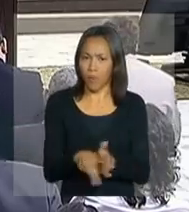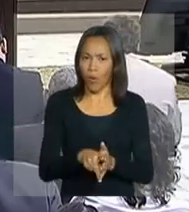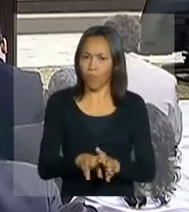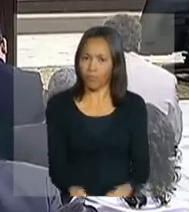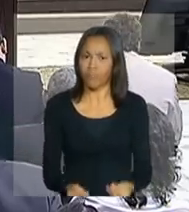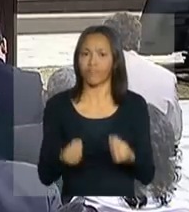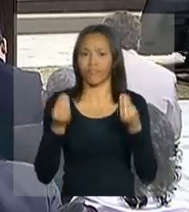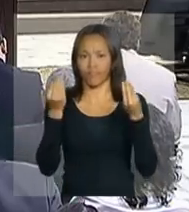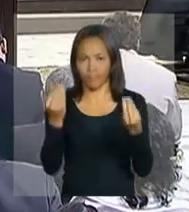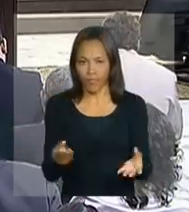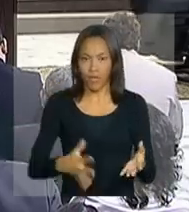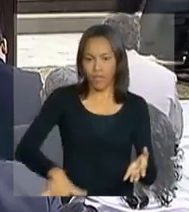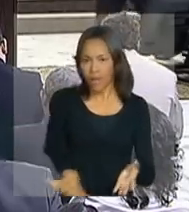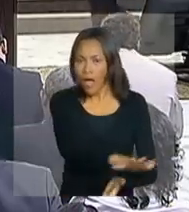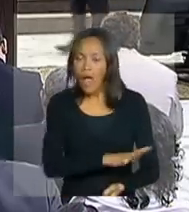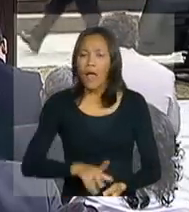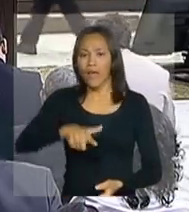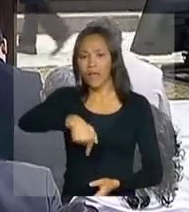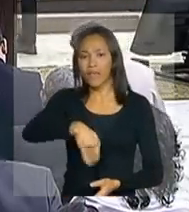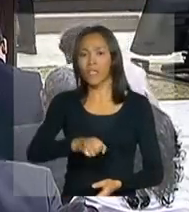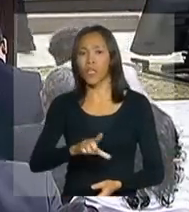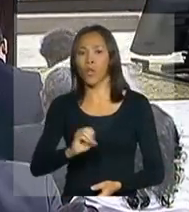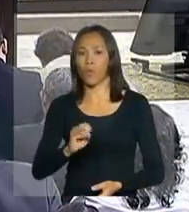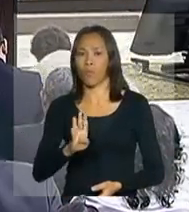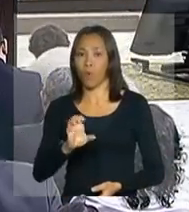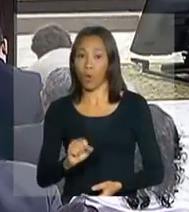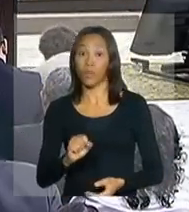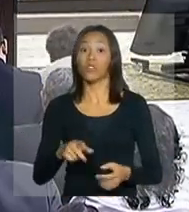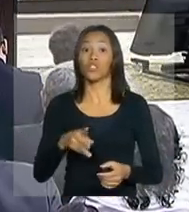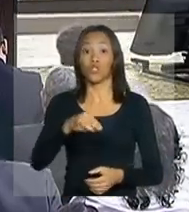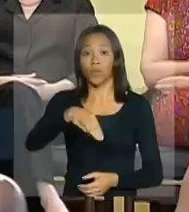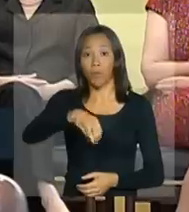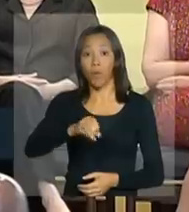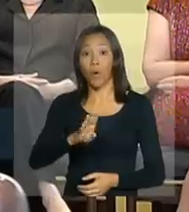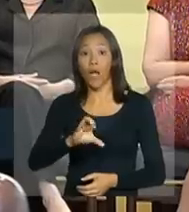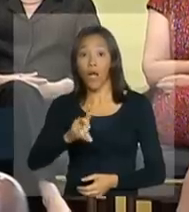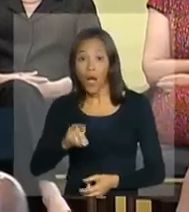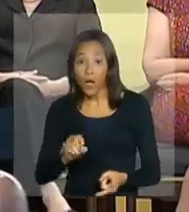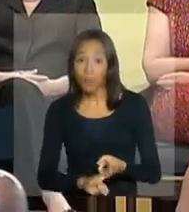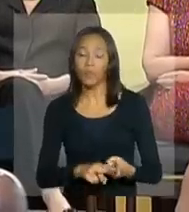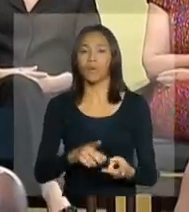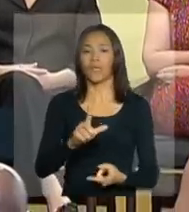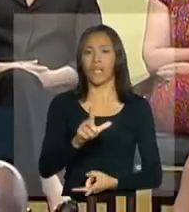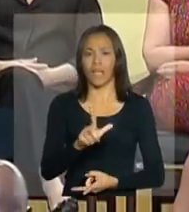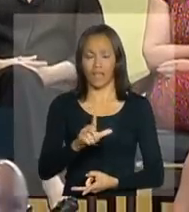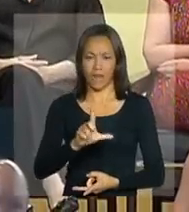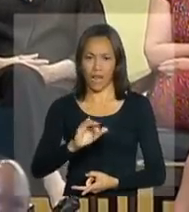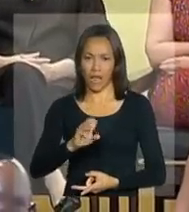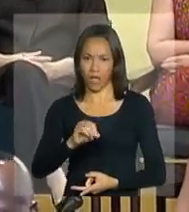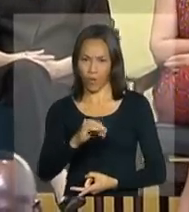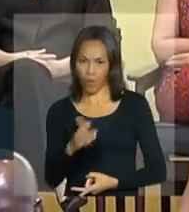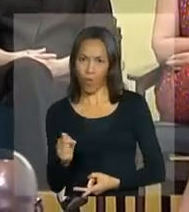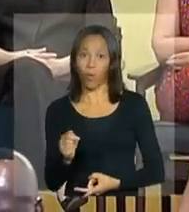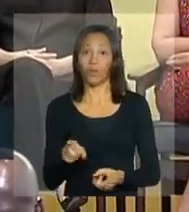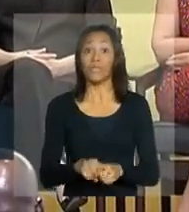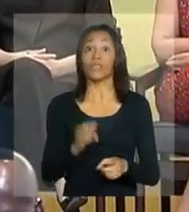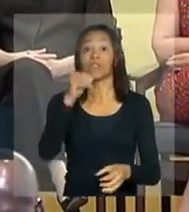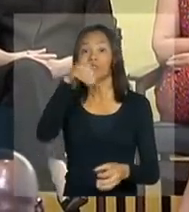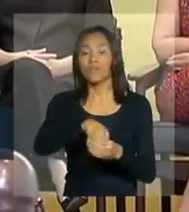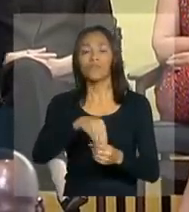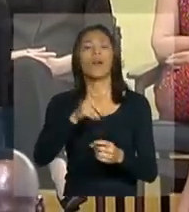quilombola em favor das Comunidades de Mocambo e Lagoa dos campinhos localizadas no estado